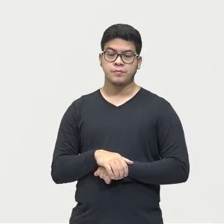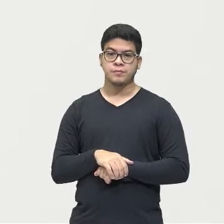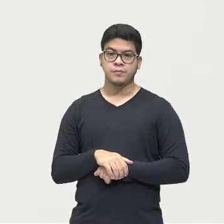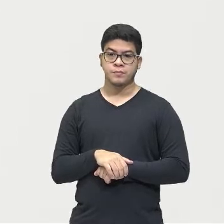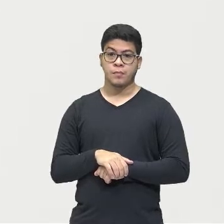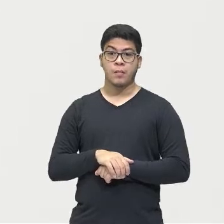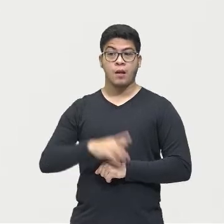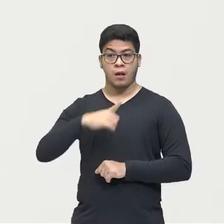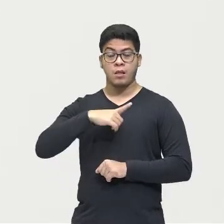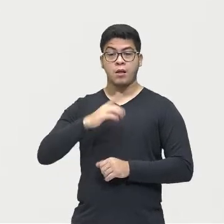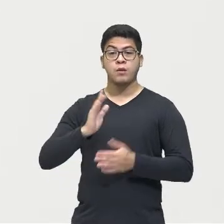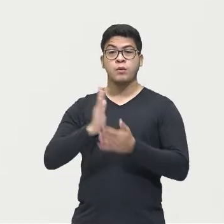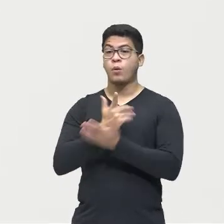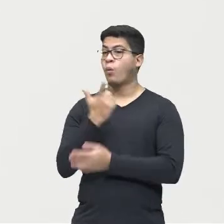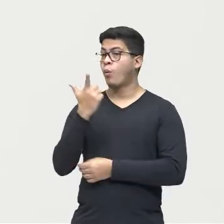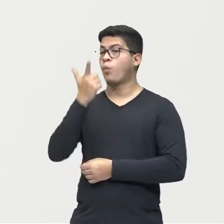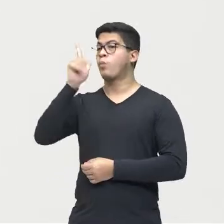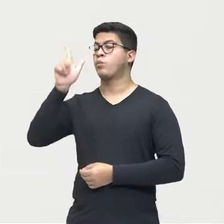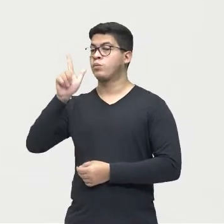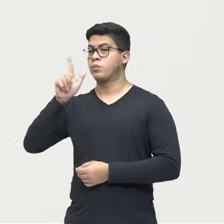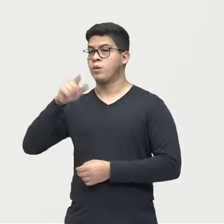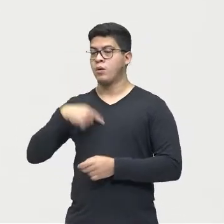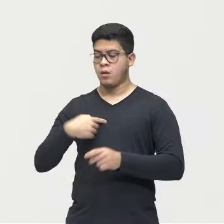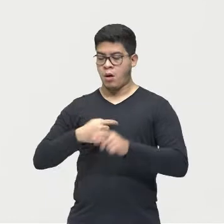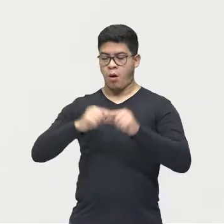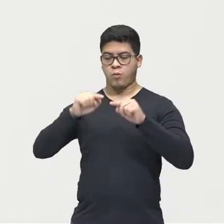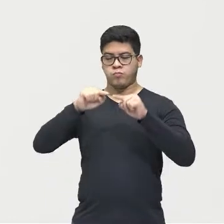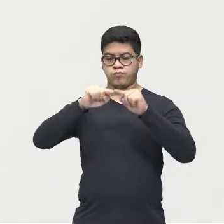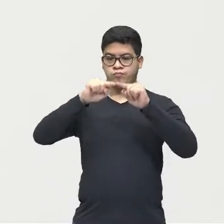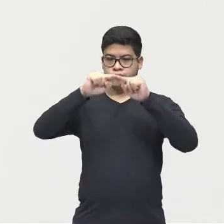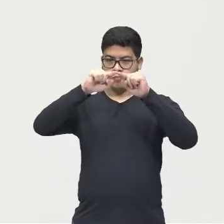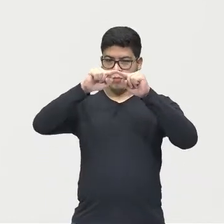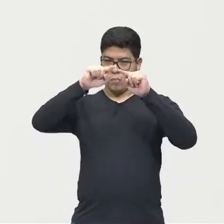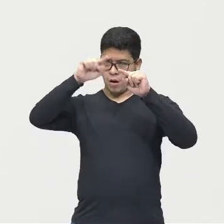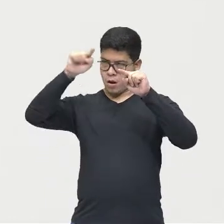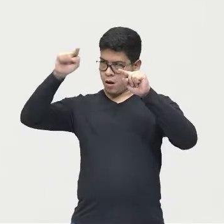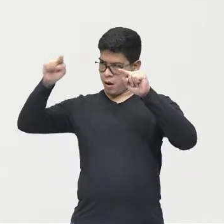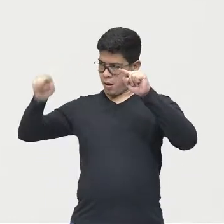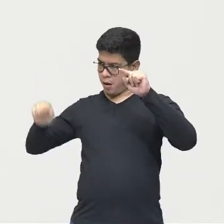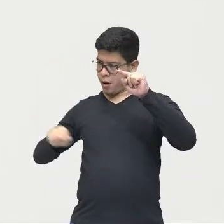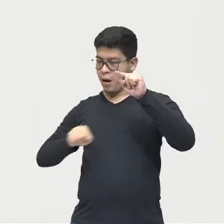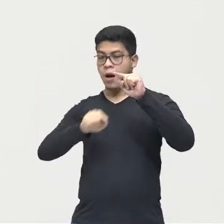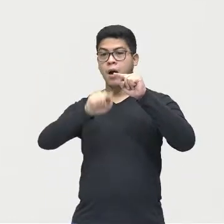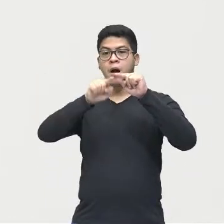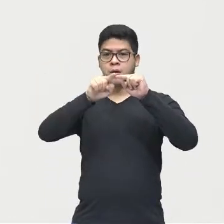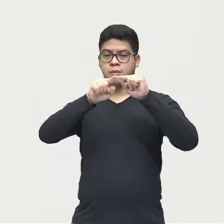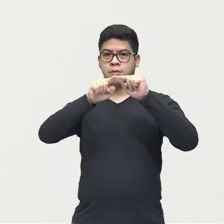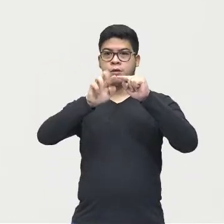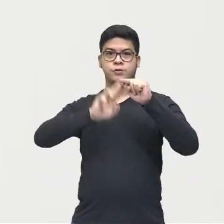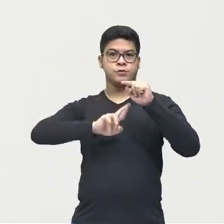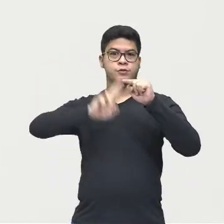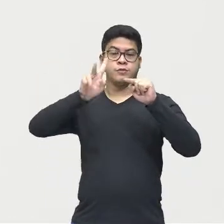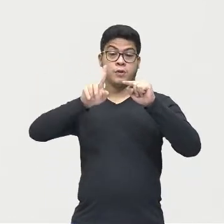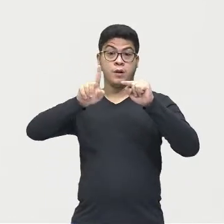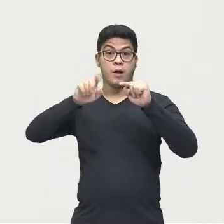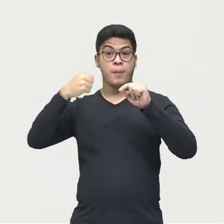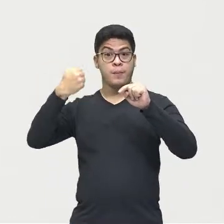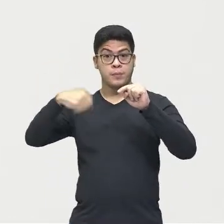No sentido anti-horário, o ângulo externo do vértice B é essa região aqui, ó.